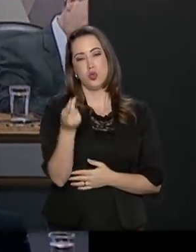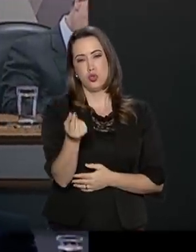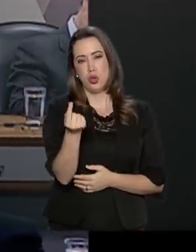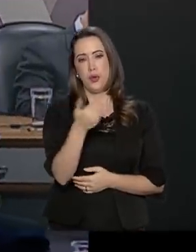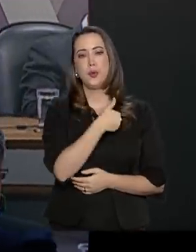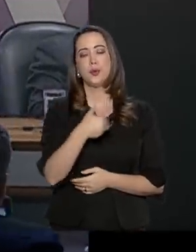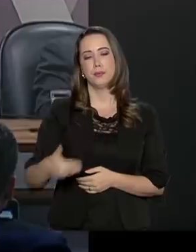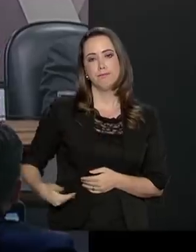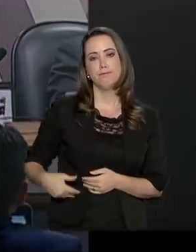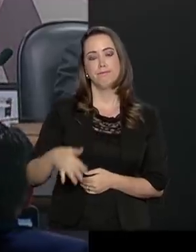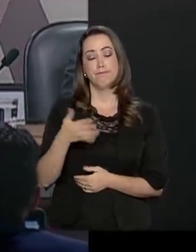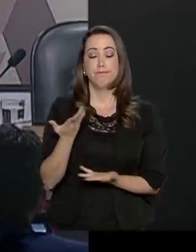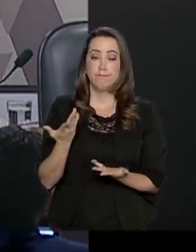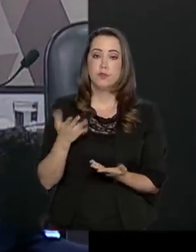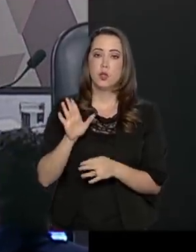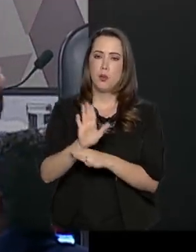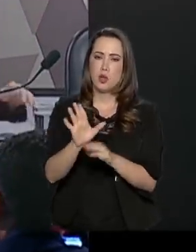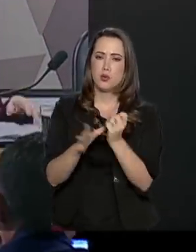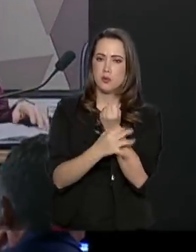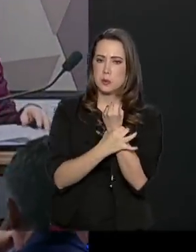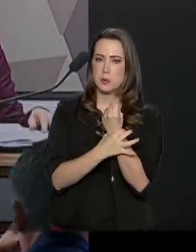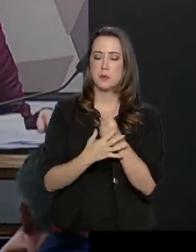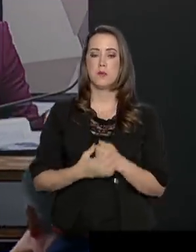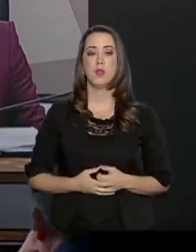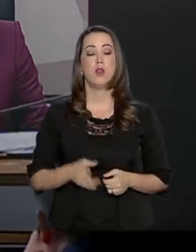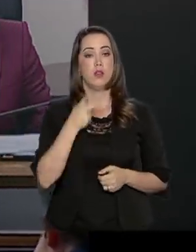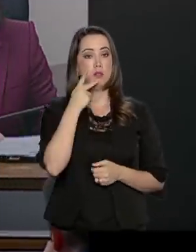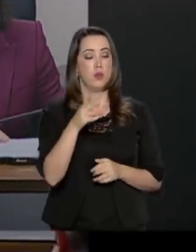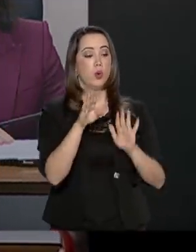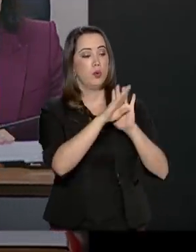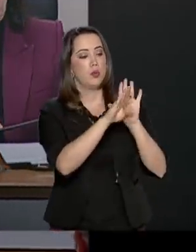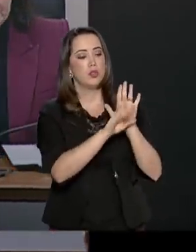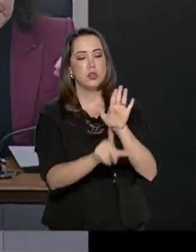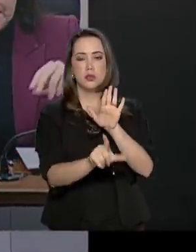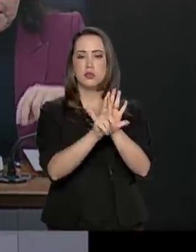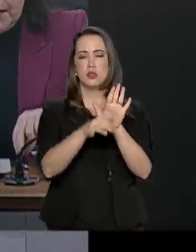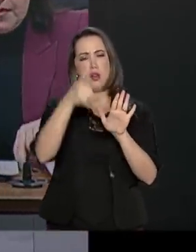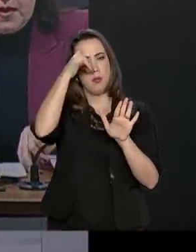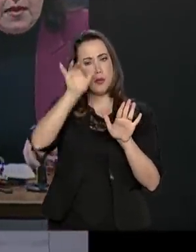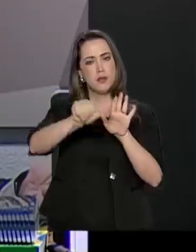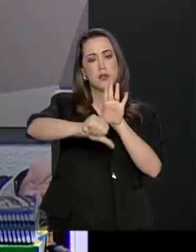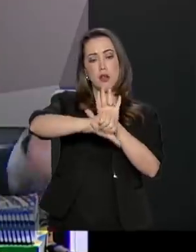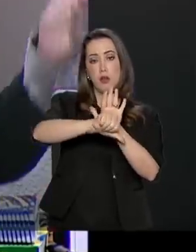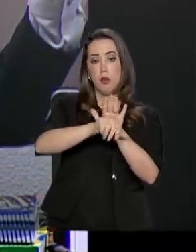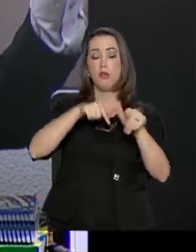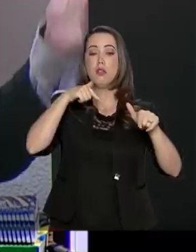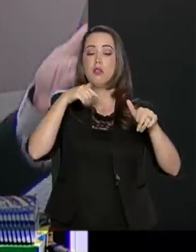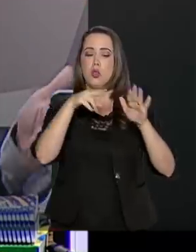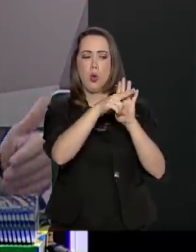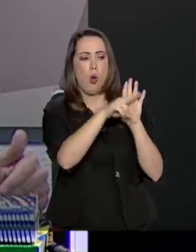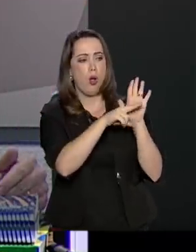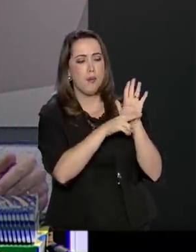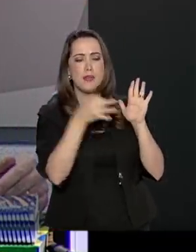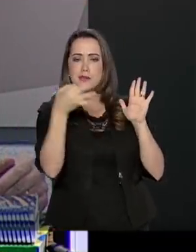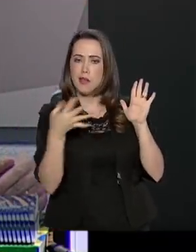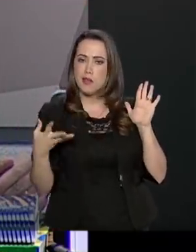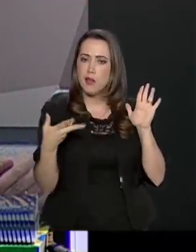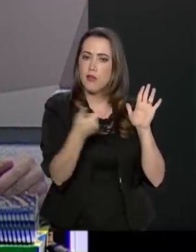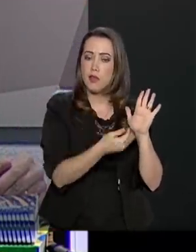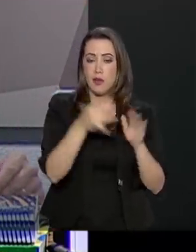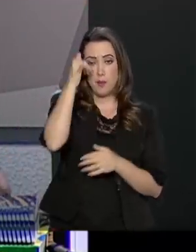de violência. Ele explicou ainda que o projeto de lei anticrime traz ações eficazes para combater a atuação